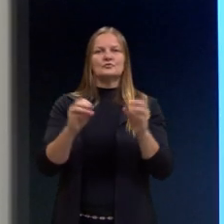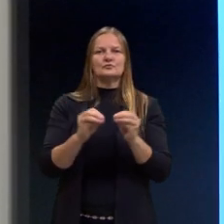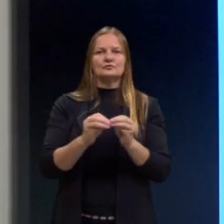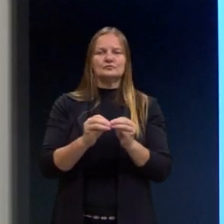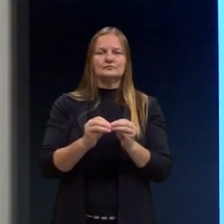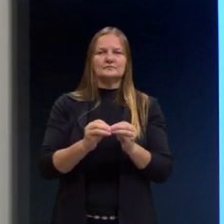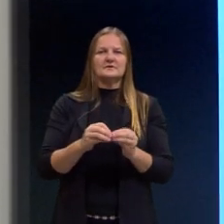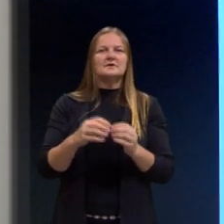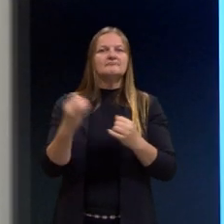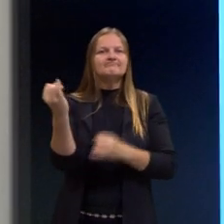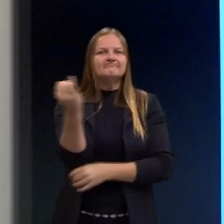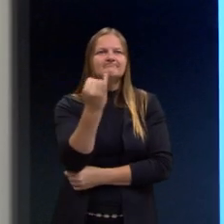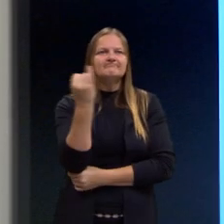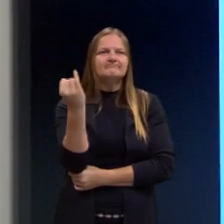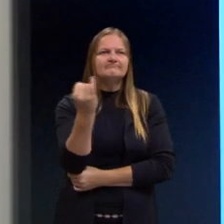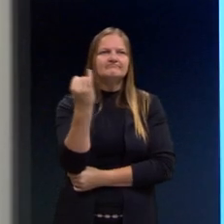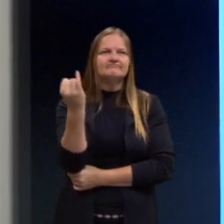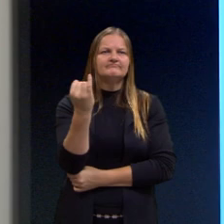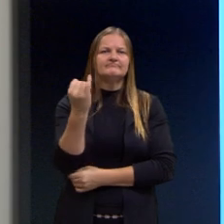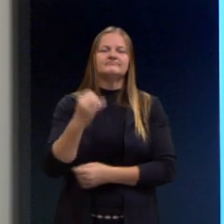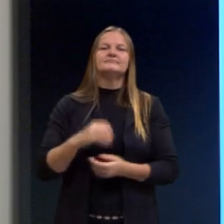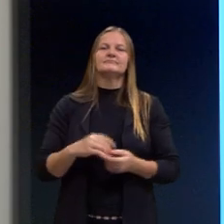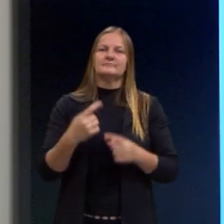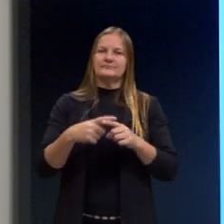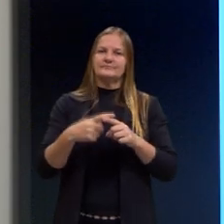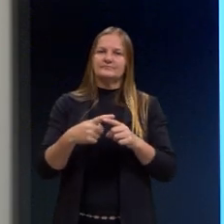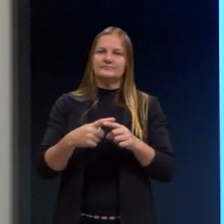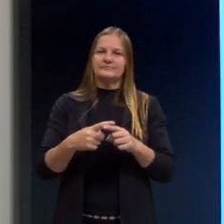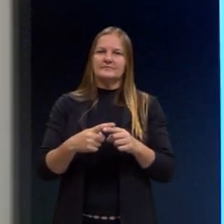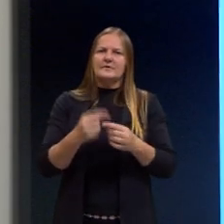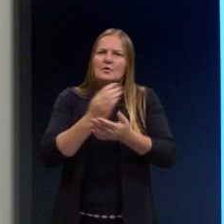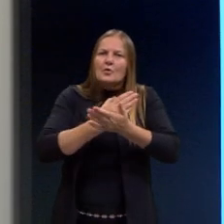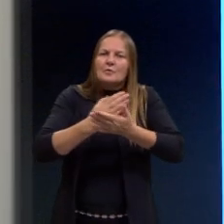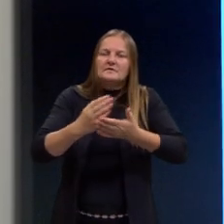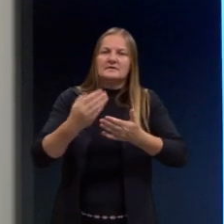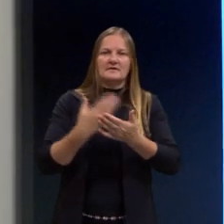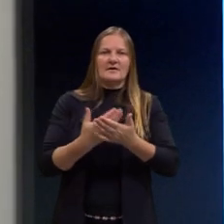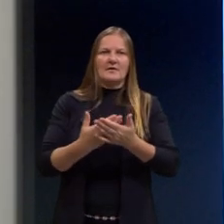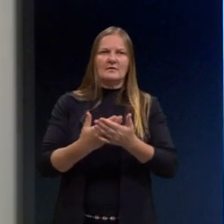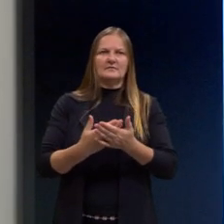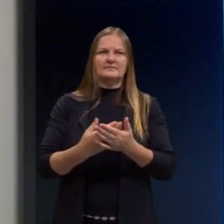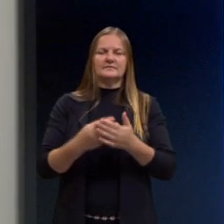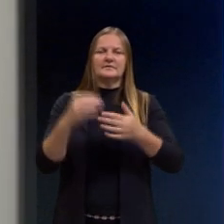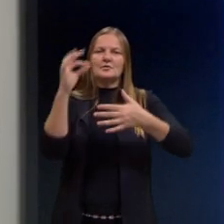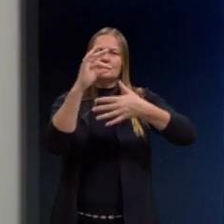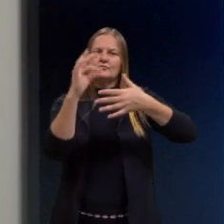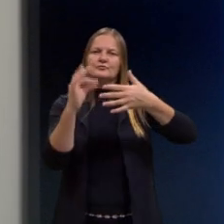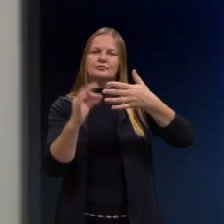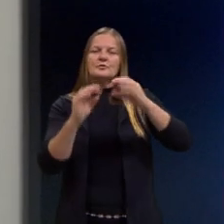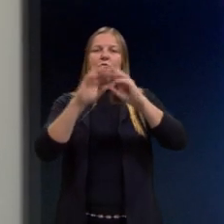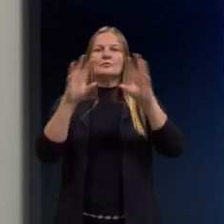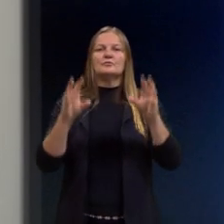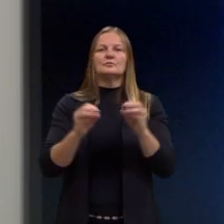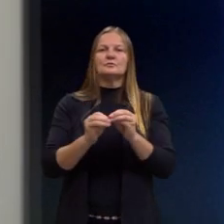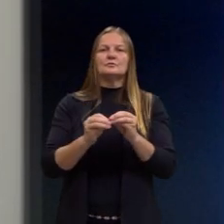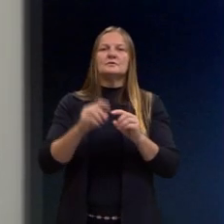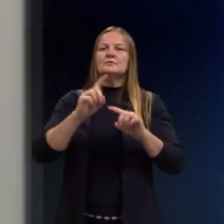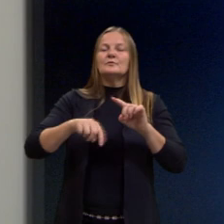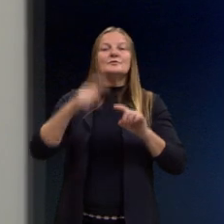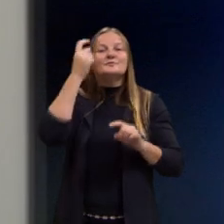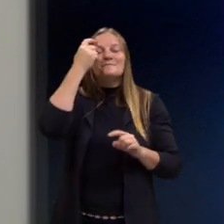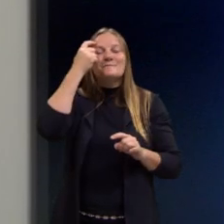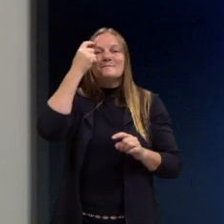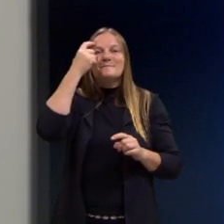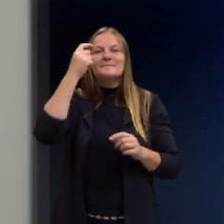são fundamentais né porque como eu falei no início da aula essa conclusão ela não pode ser